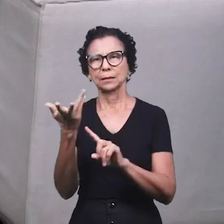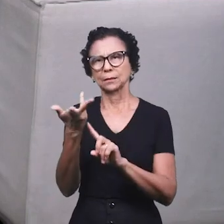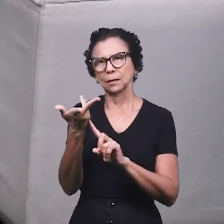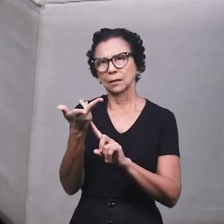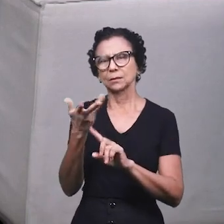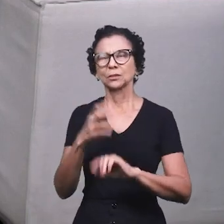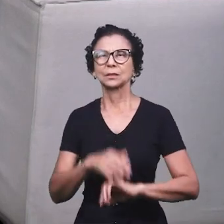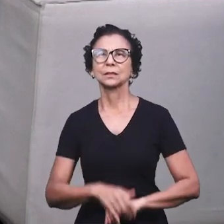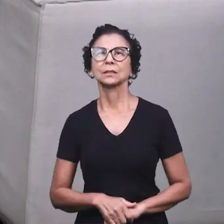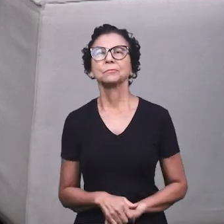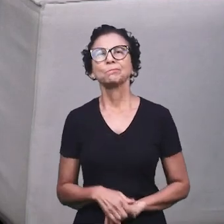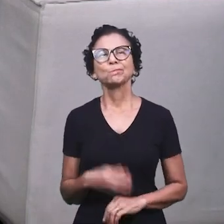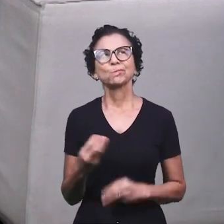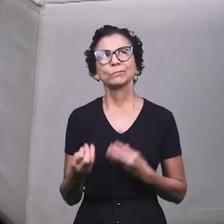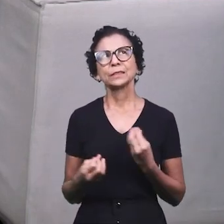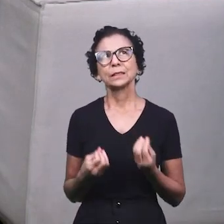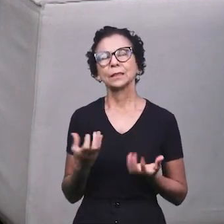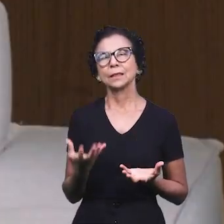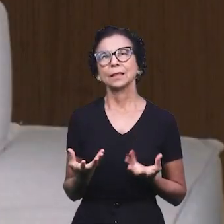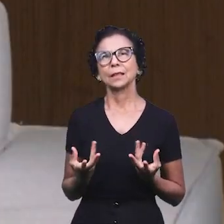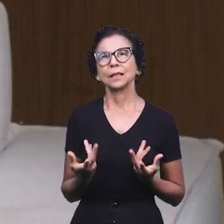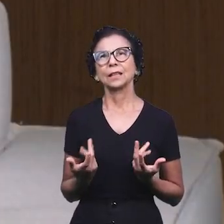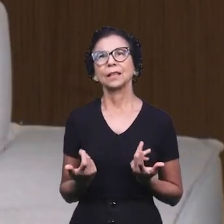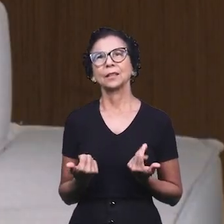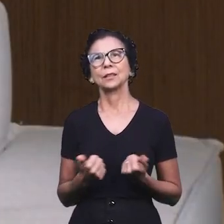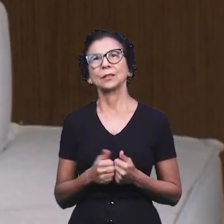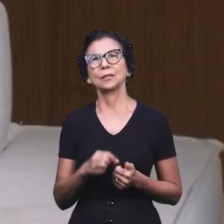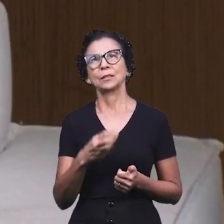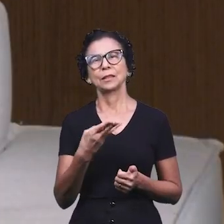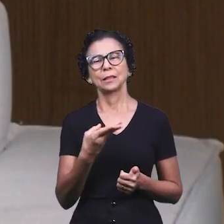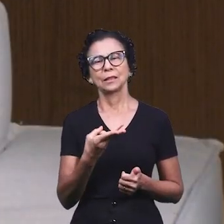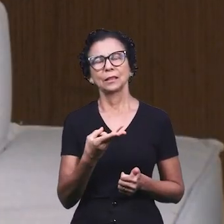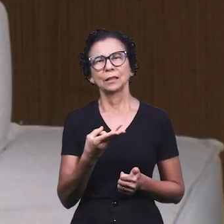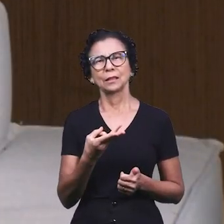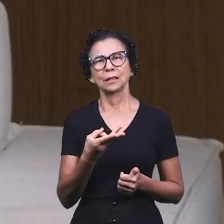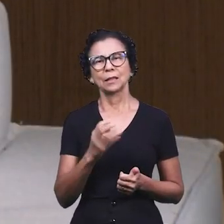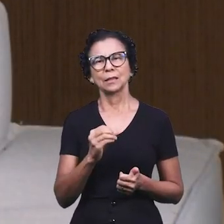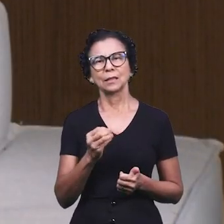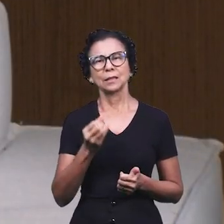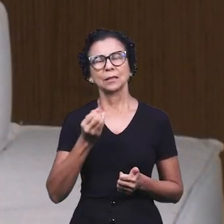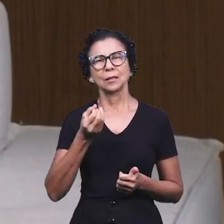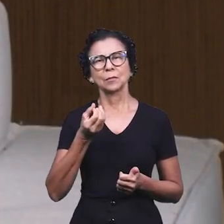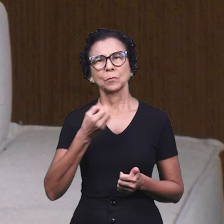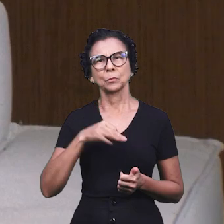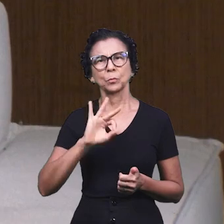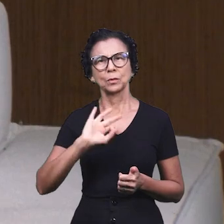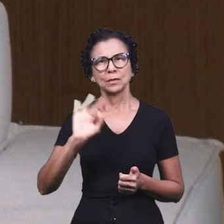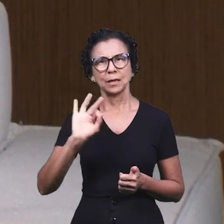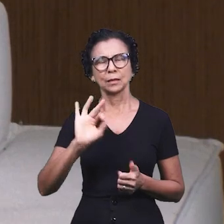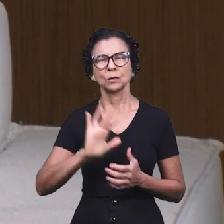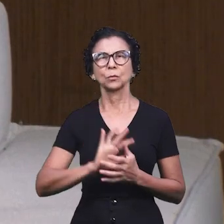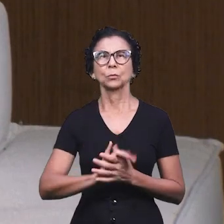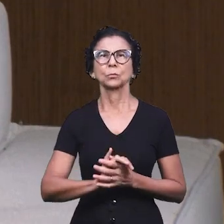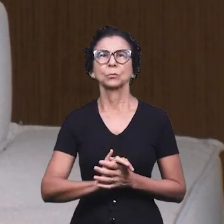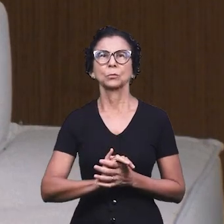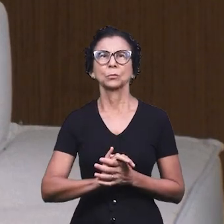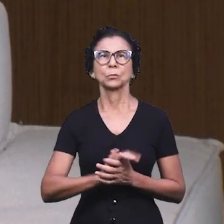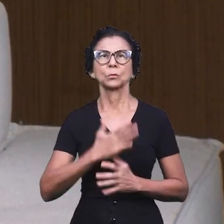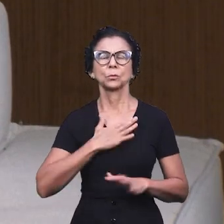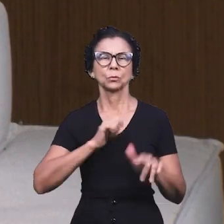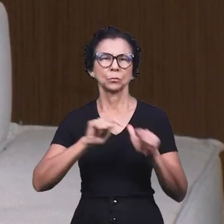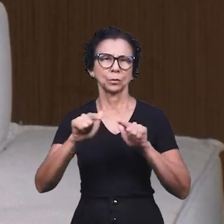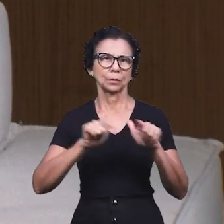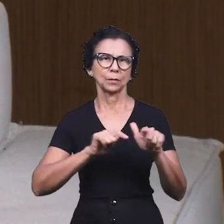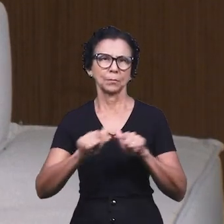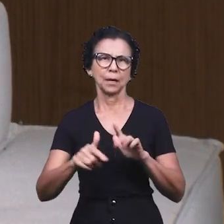artes. Vamos dizer assim, 80% do meu trabalho, as artes, nós já